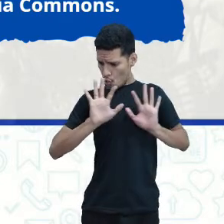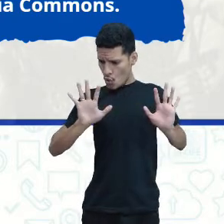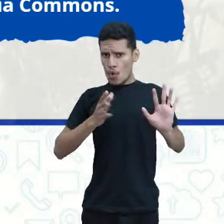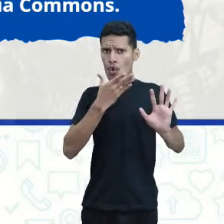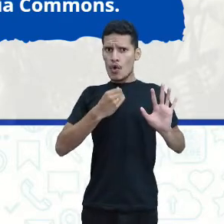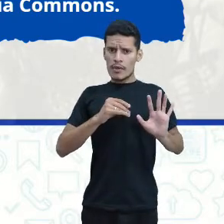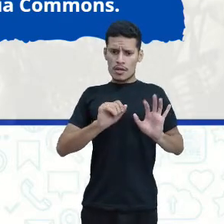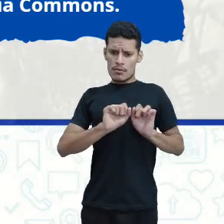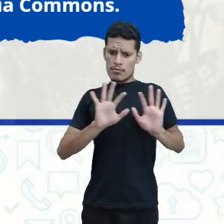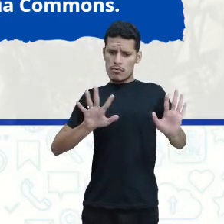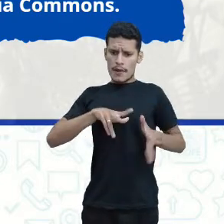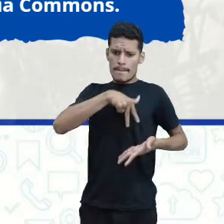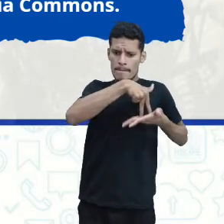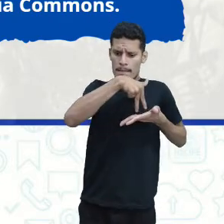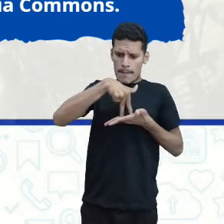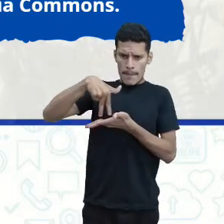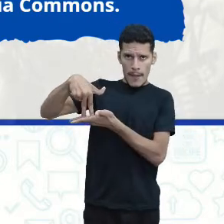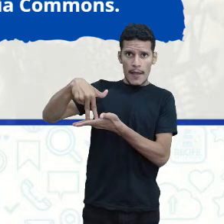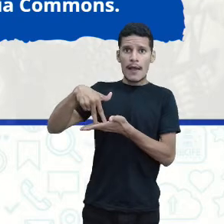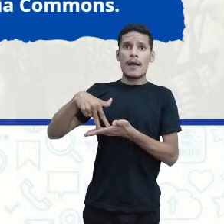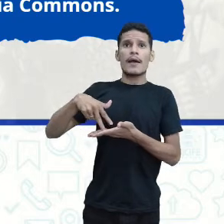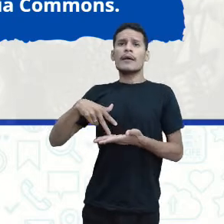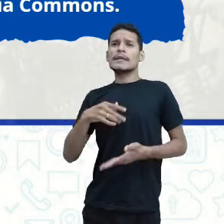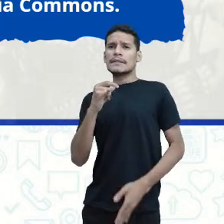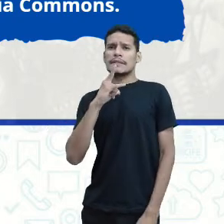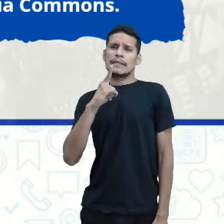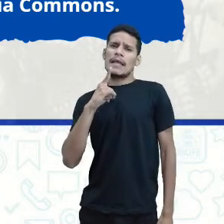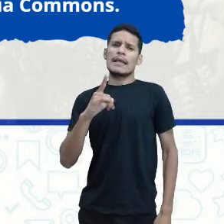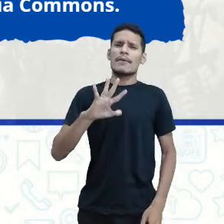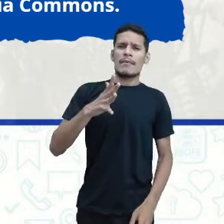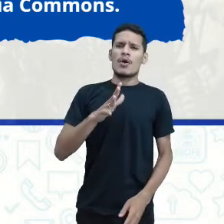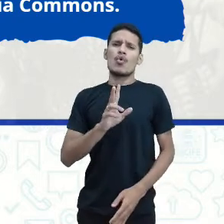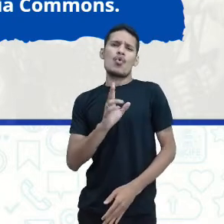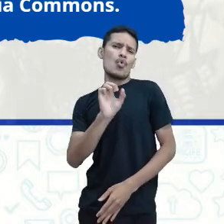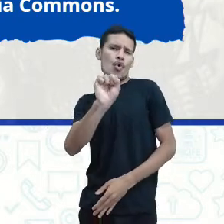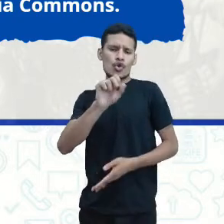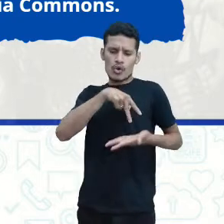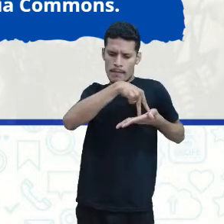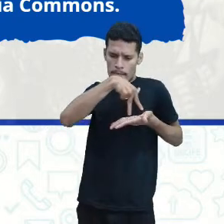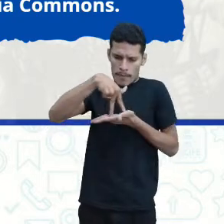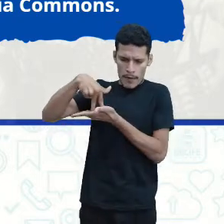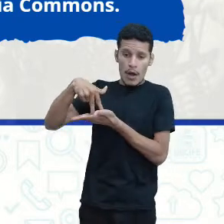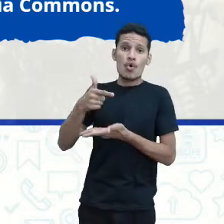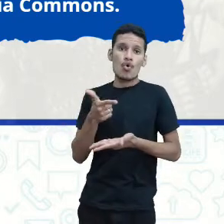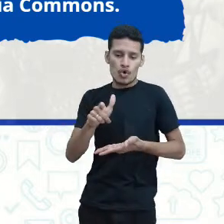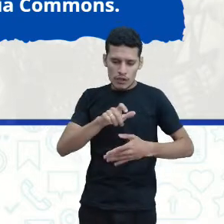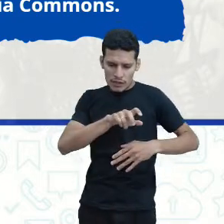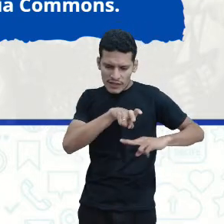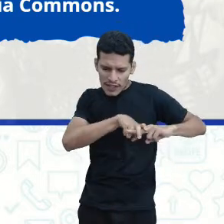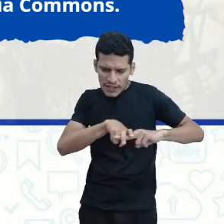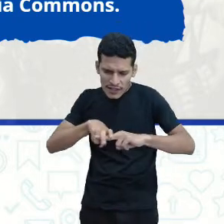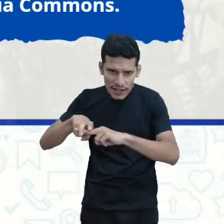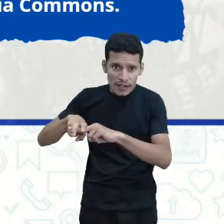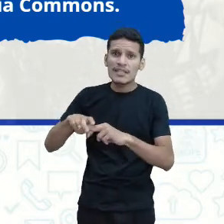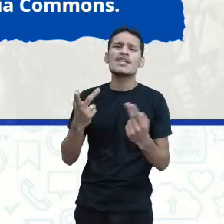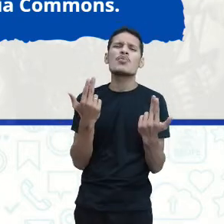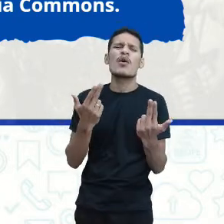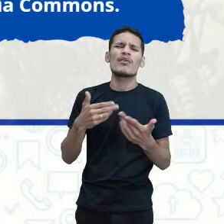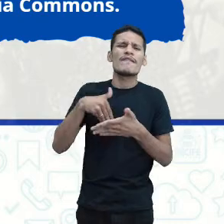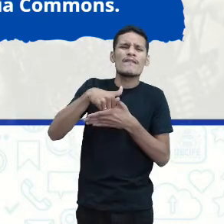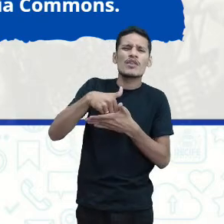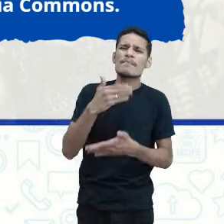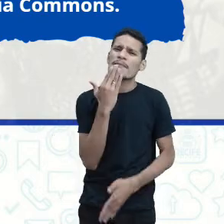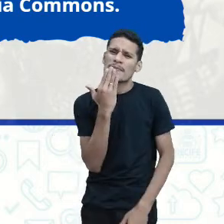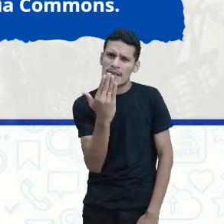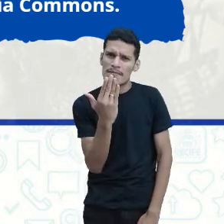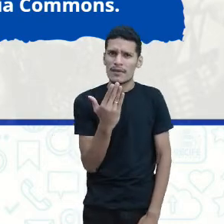alguns em pés, são 3, 6, 8 que estão em pés e o restante sentado, como uma foto de um time de futebol, né, então para